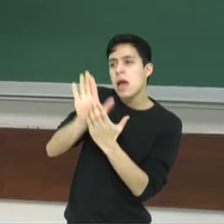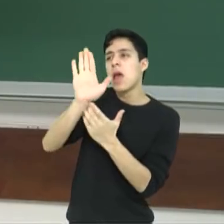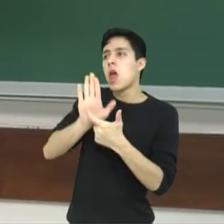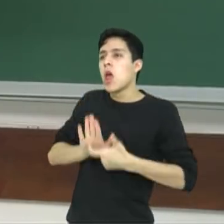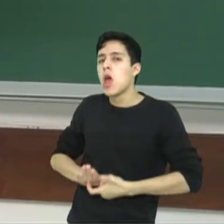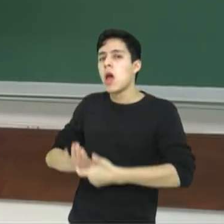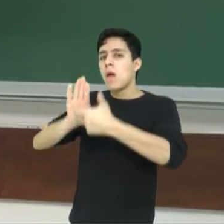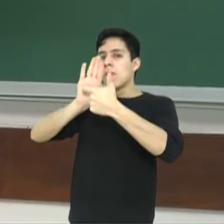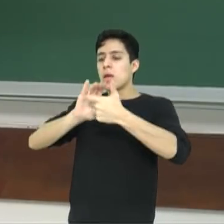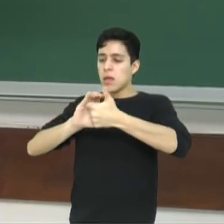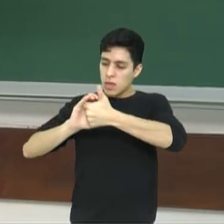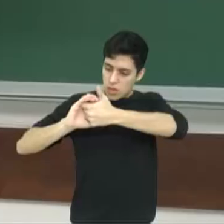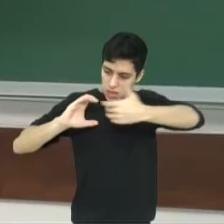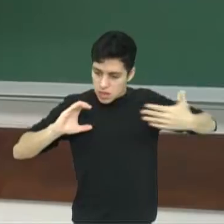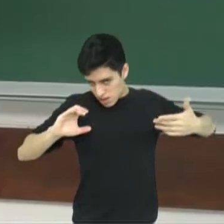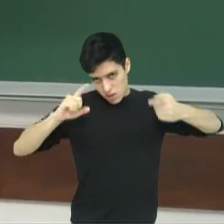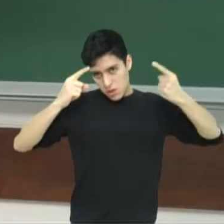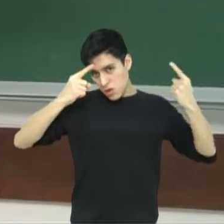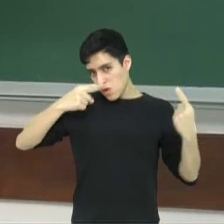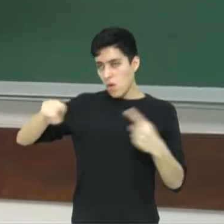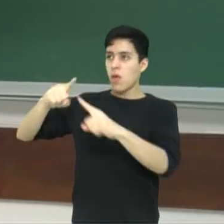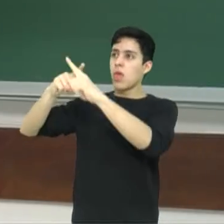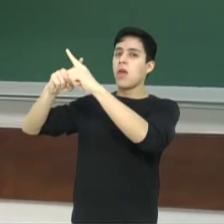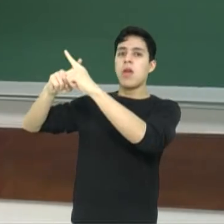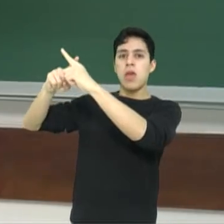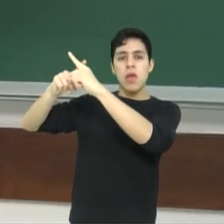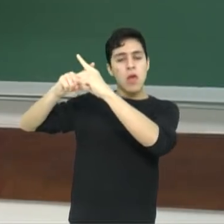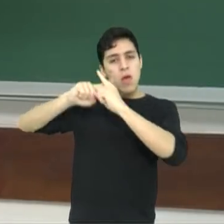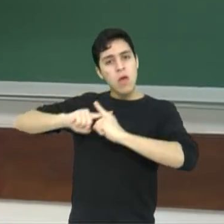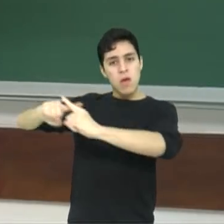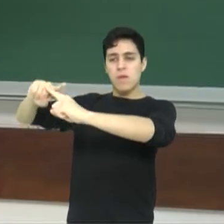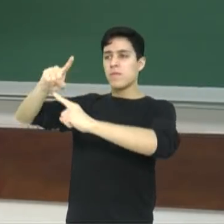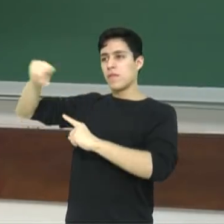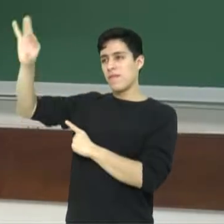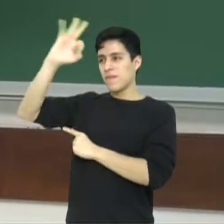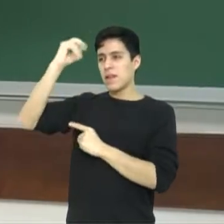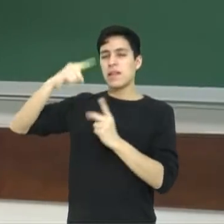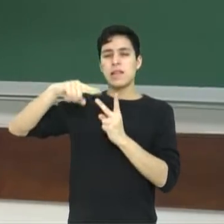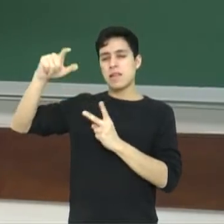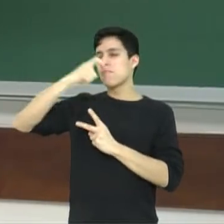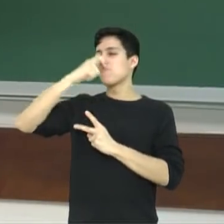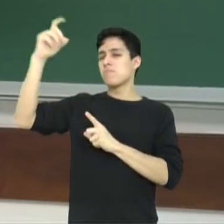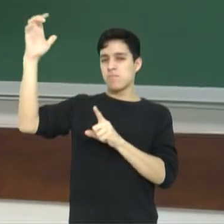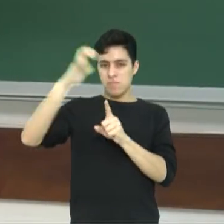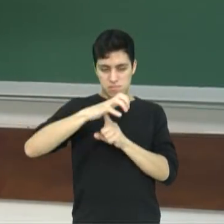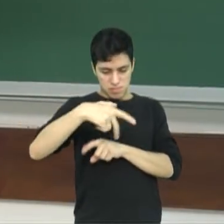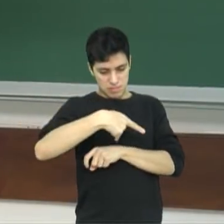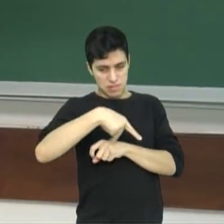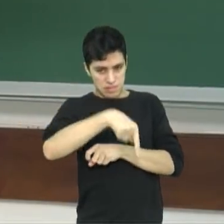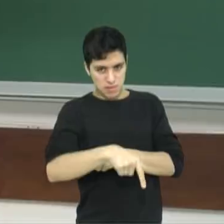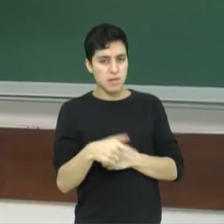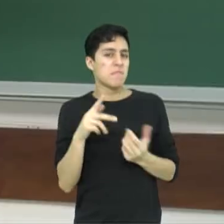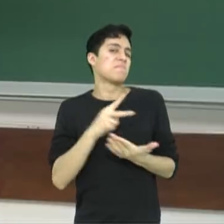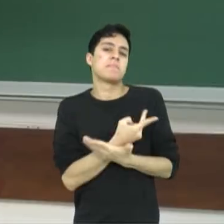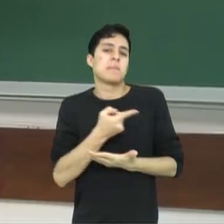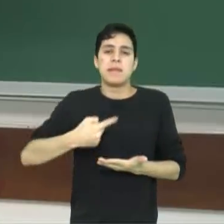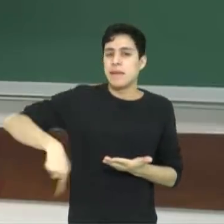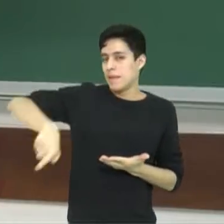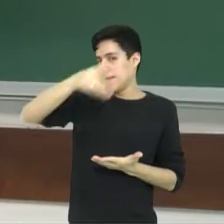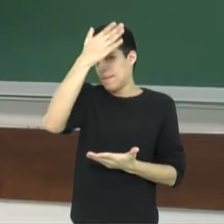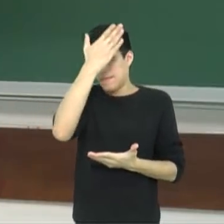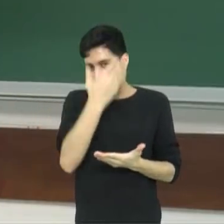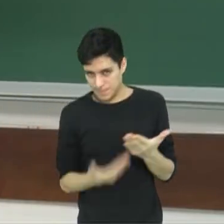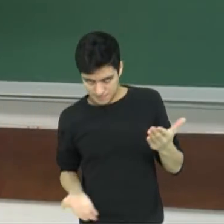mostrava características anti-imperialistas, anti-britânicas e anti-francesas no país. Aconteceu que eles foram derrotados, né? Apesar